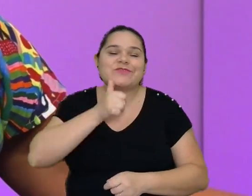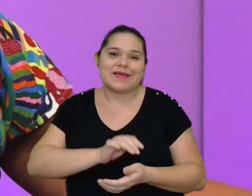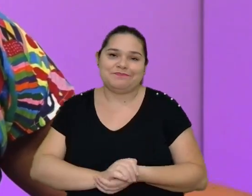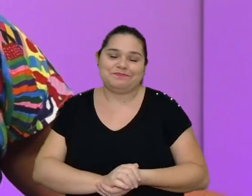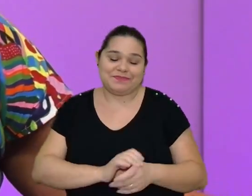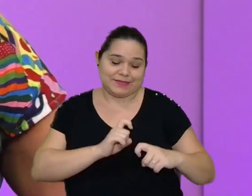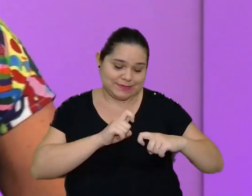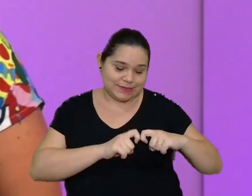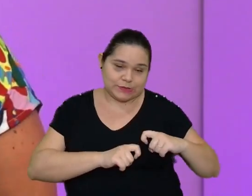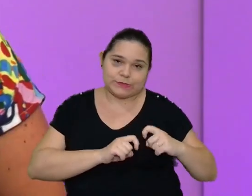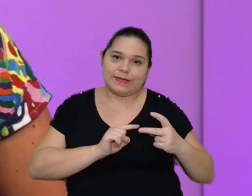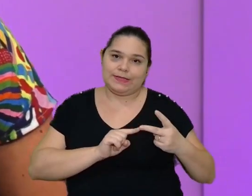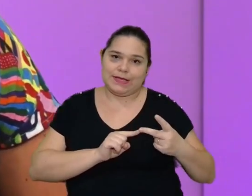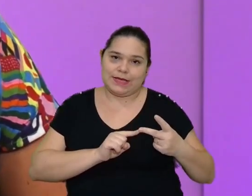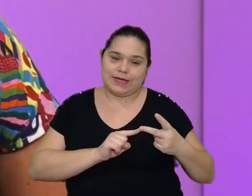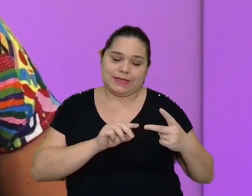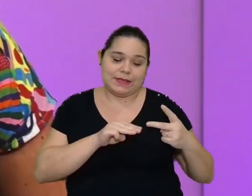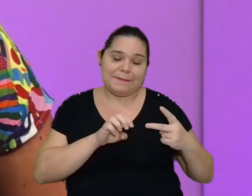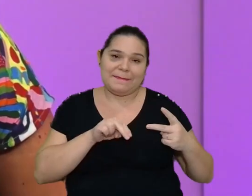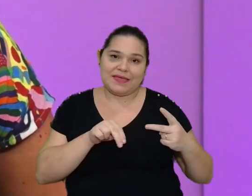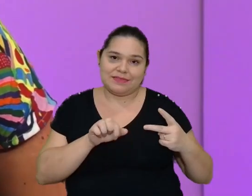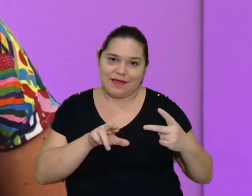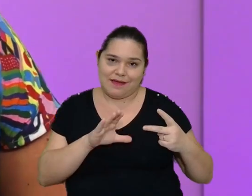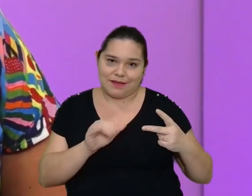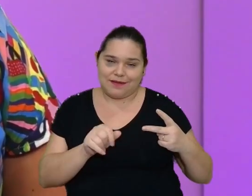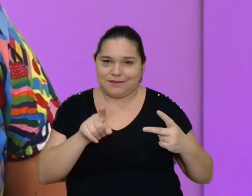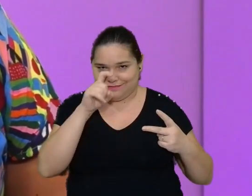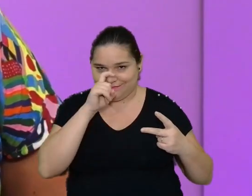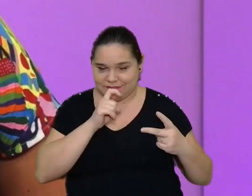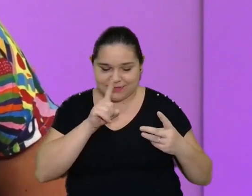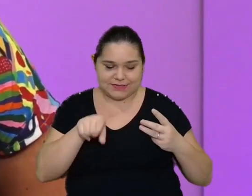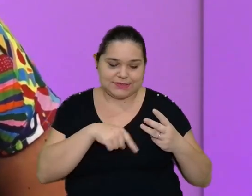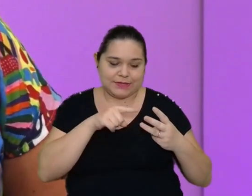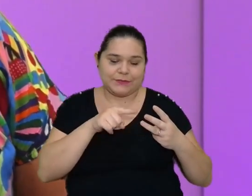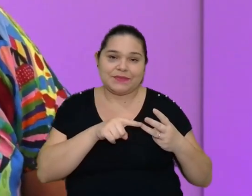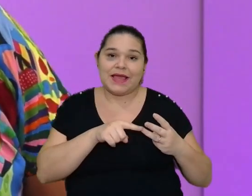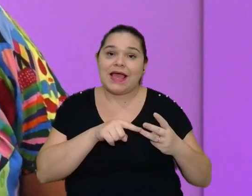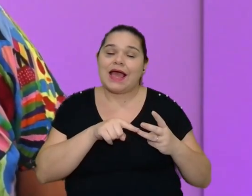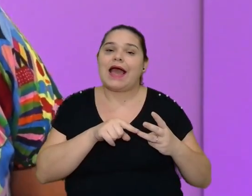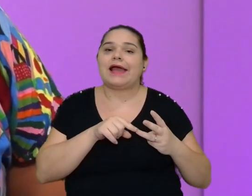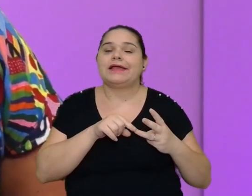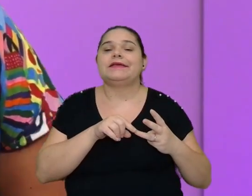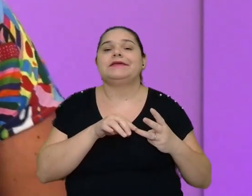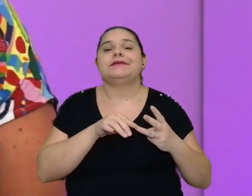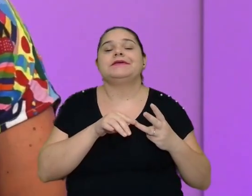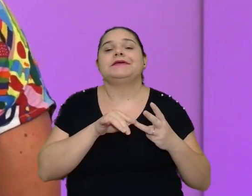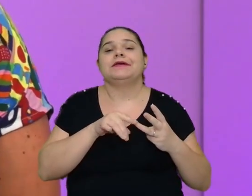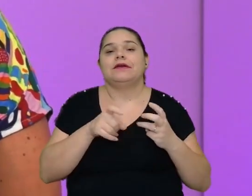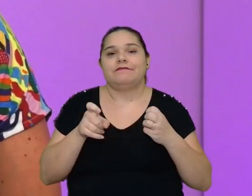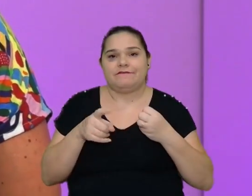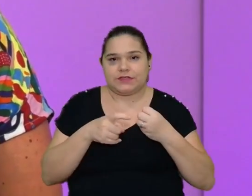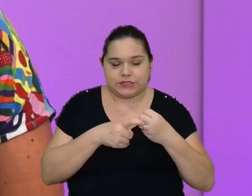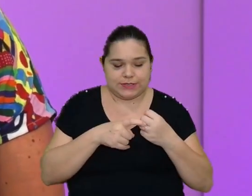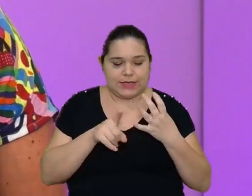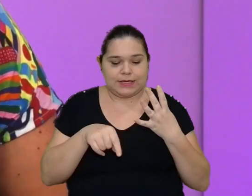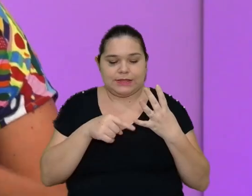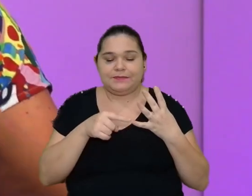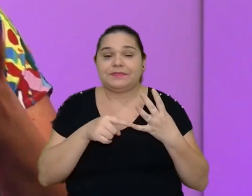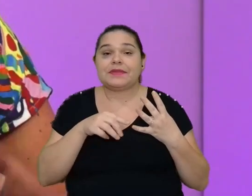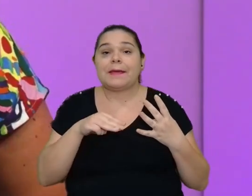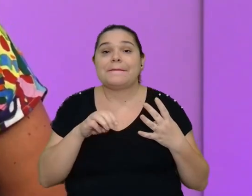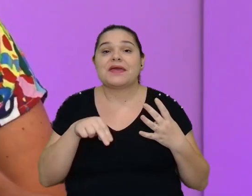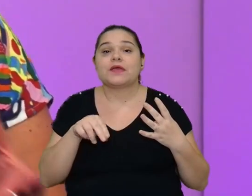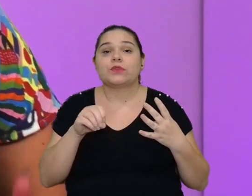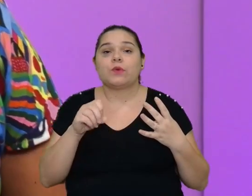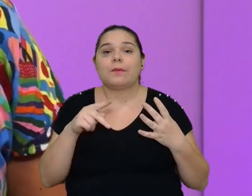gente fala de menarca, menstruação, aí a gente vem até, né, passa pela fertilidade, a gente está falando de menopausa. Tudo isso é tabu. Então, tudo